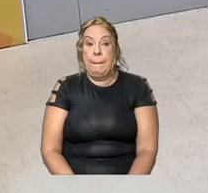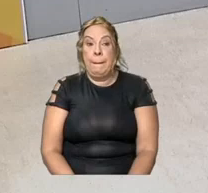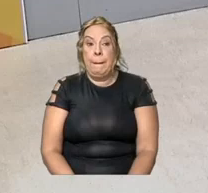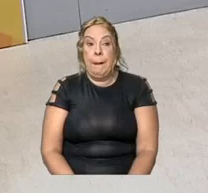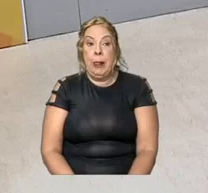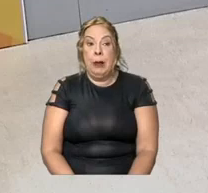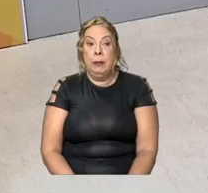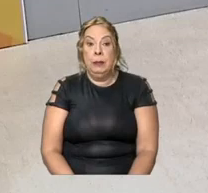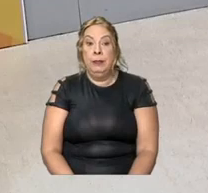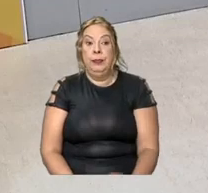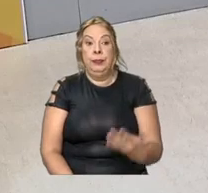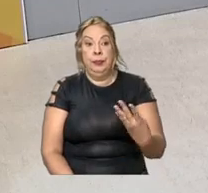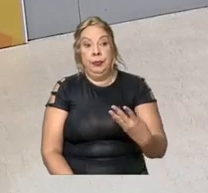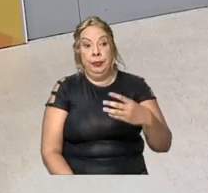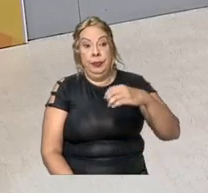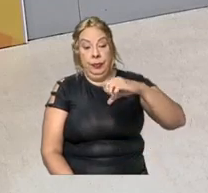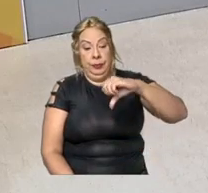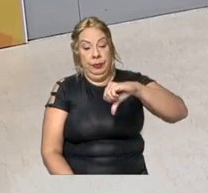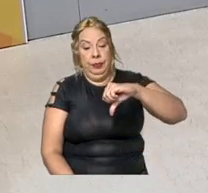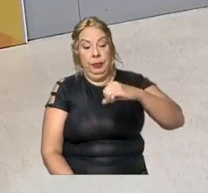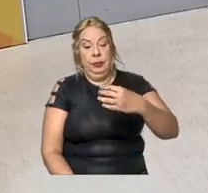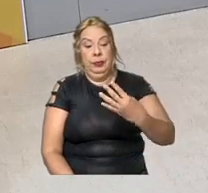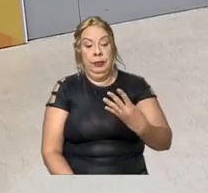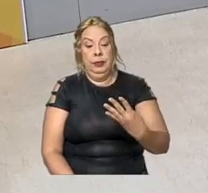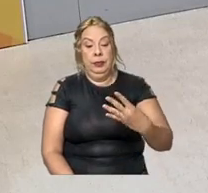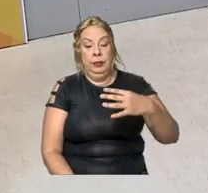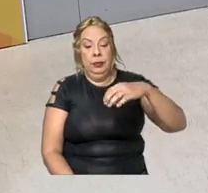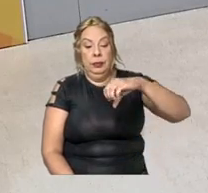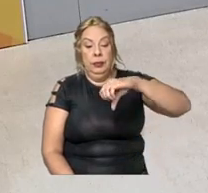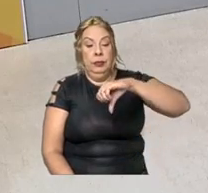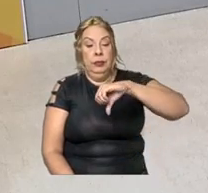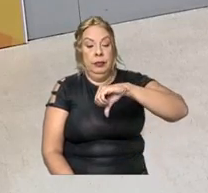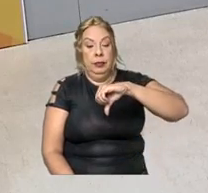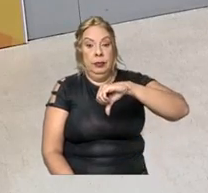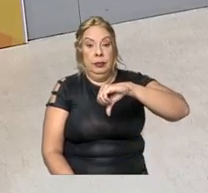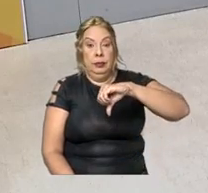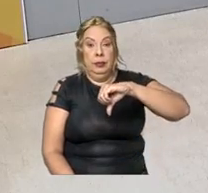60 já foi, 49 agora, 49,